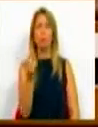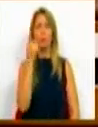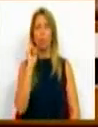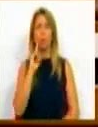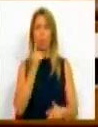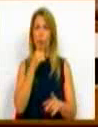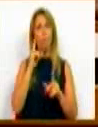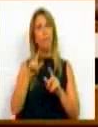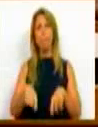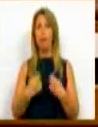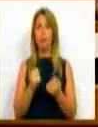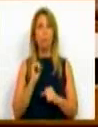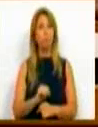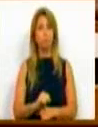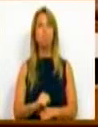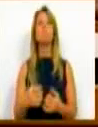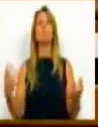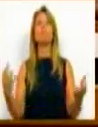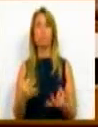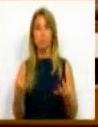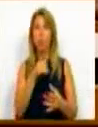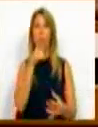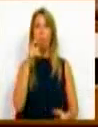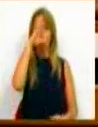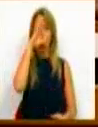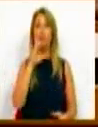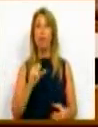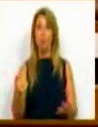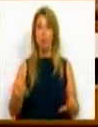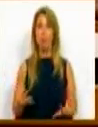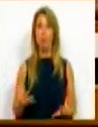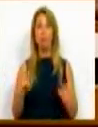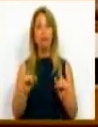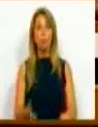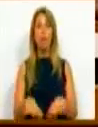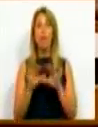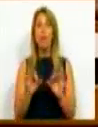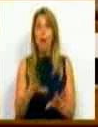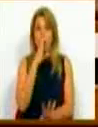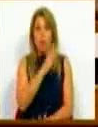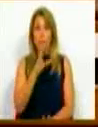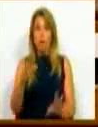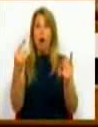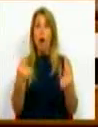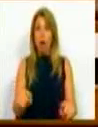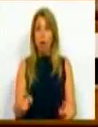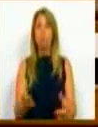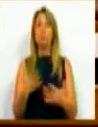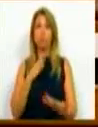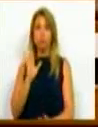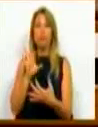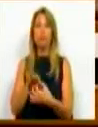partidos, são do Estado. E como tal, e enquanto estiverem em vigor, vinculam-nos,